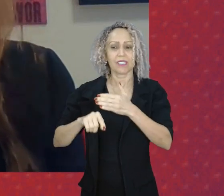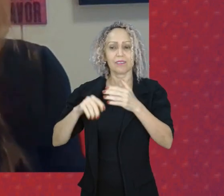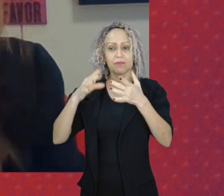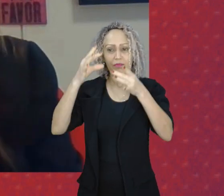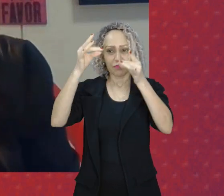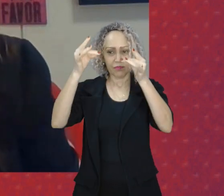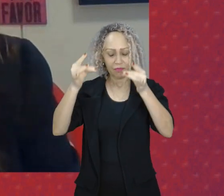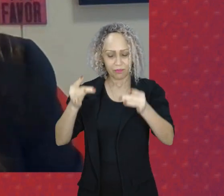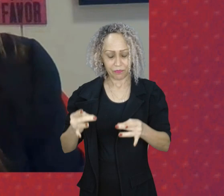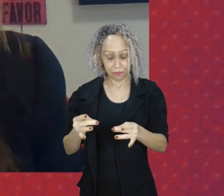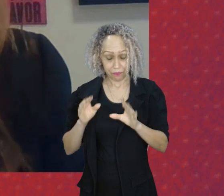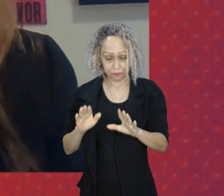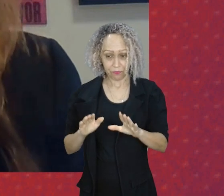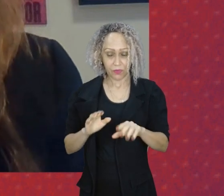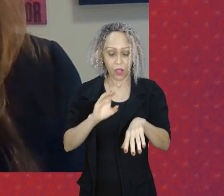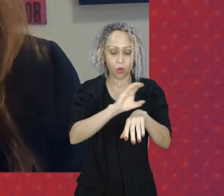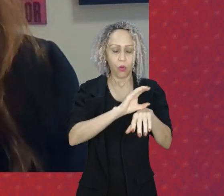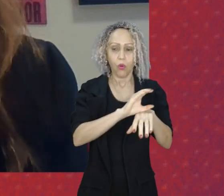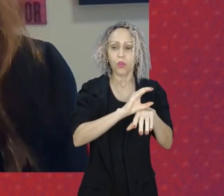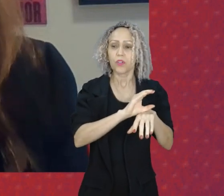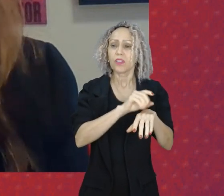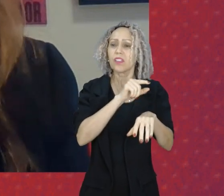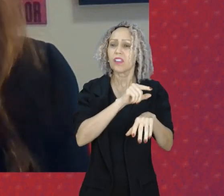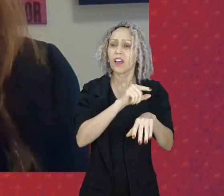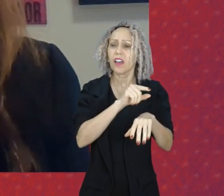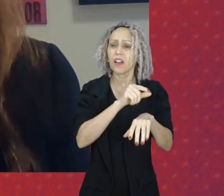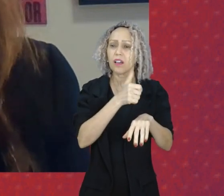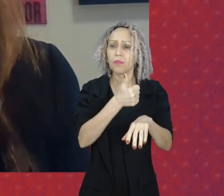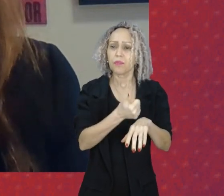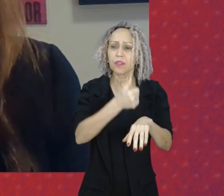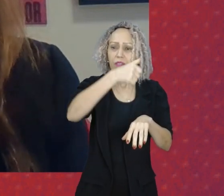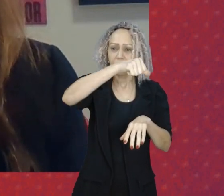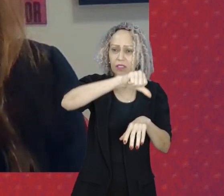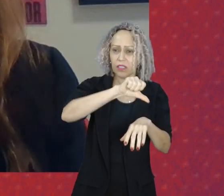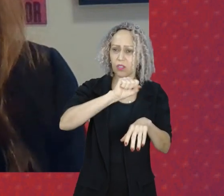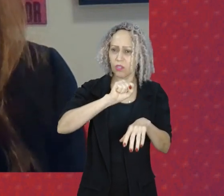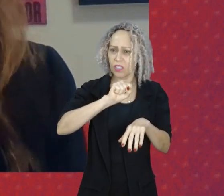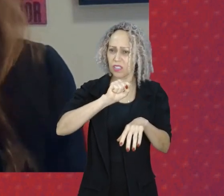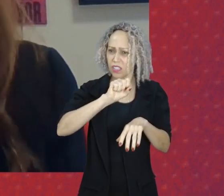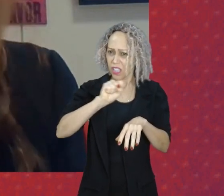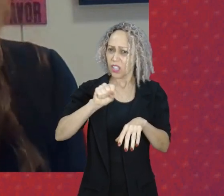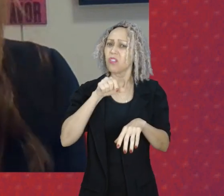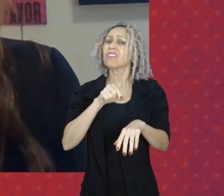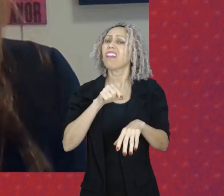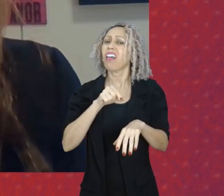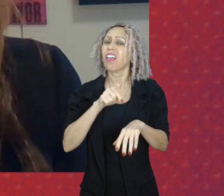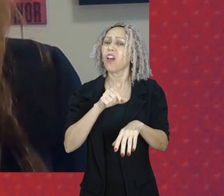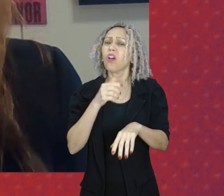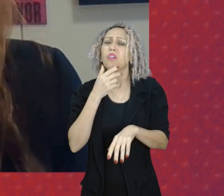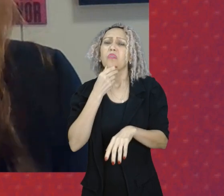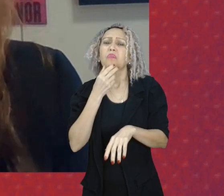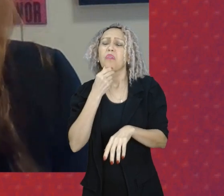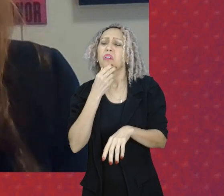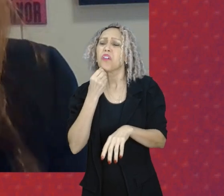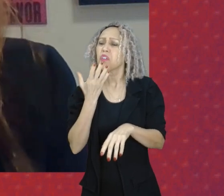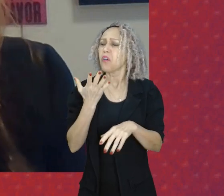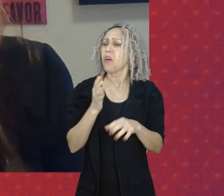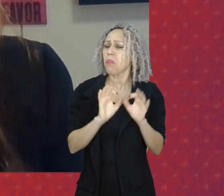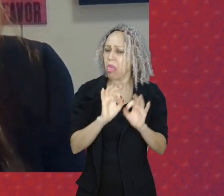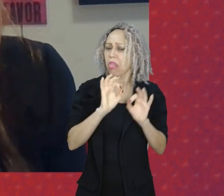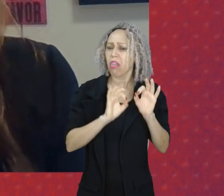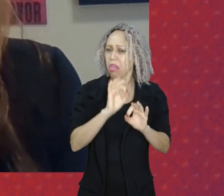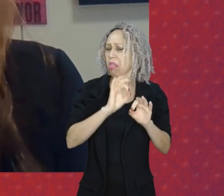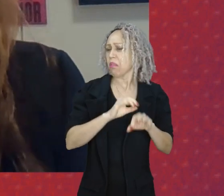de 1988, ela foi elaborada majoritariamente por homens, embora a gente diga muito sobre a